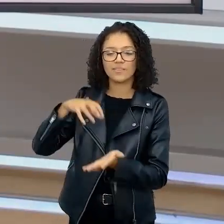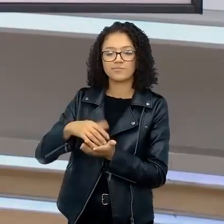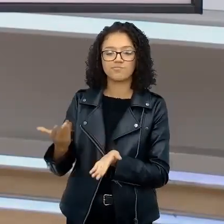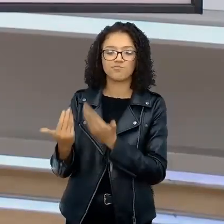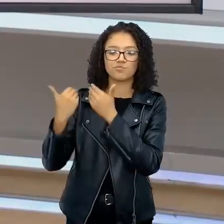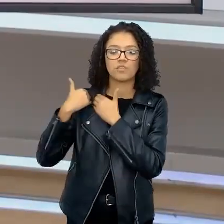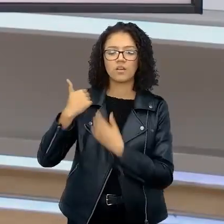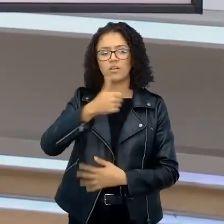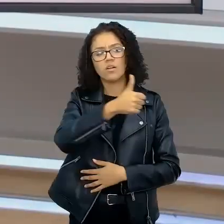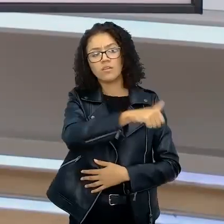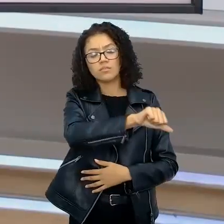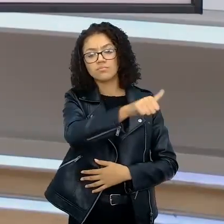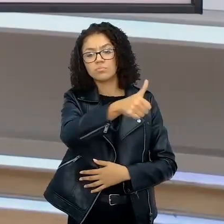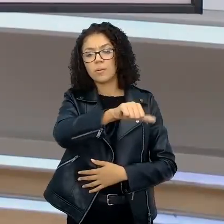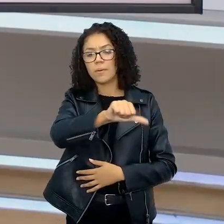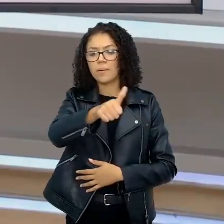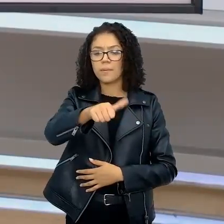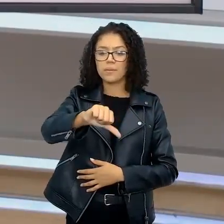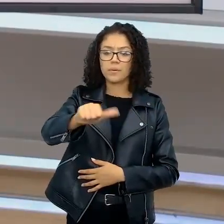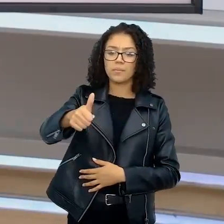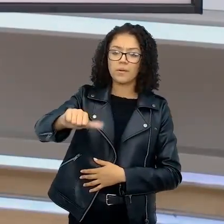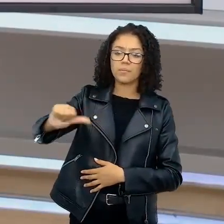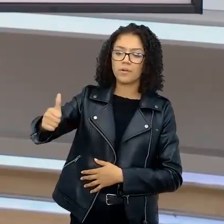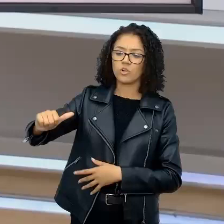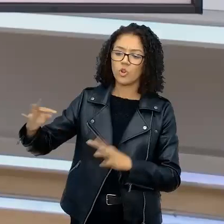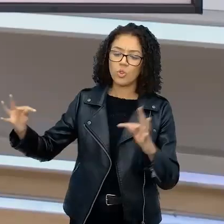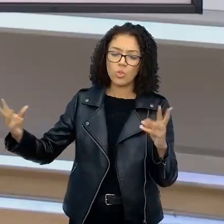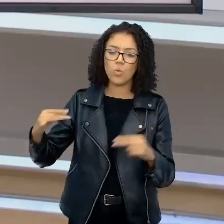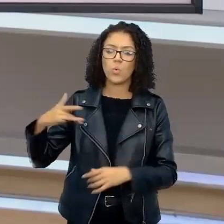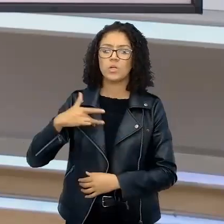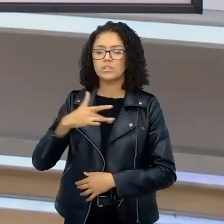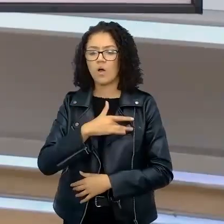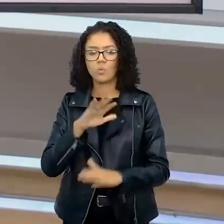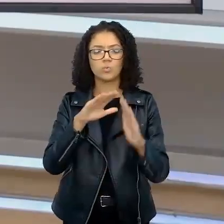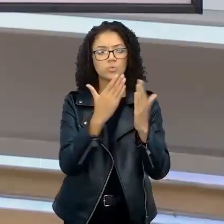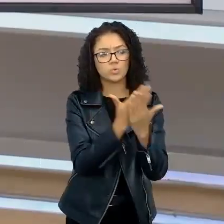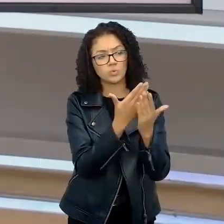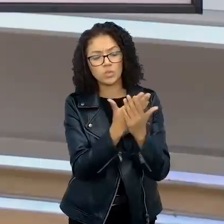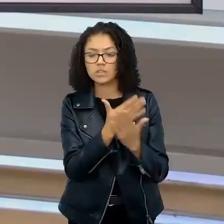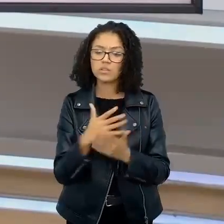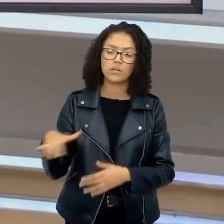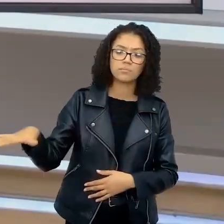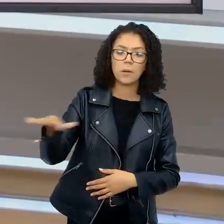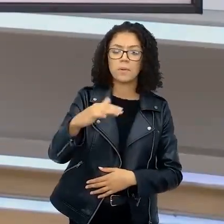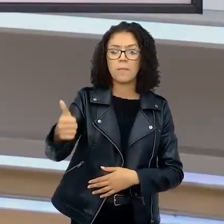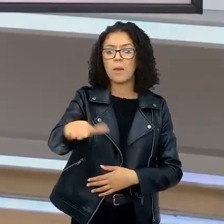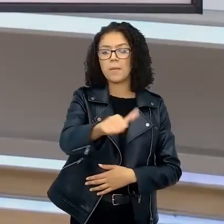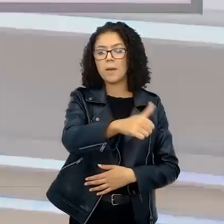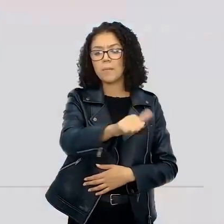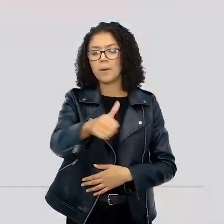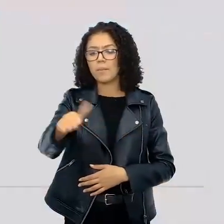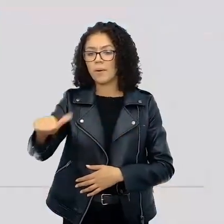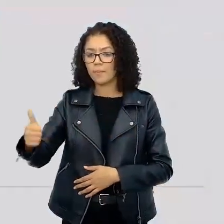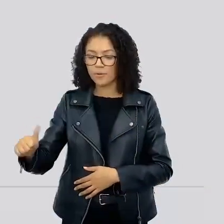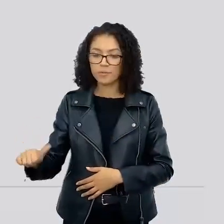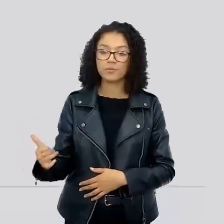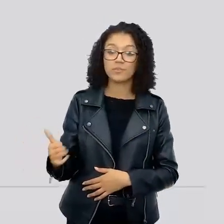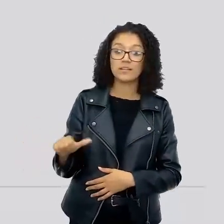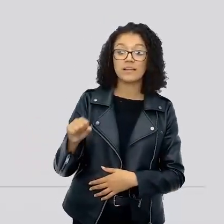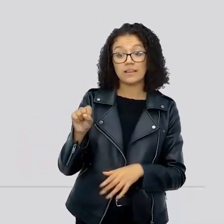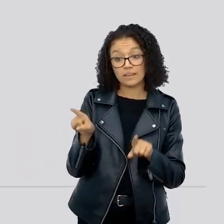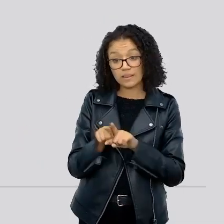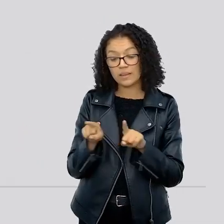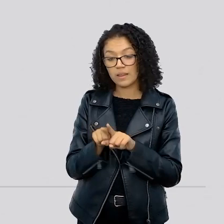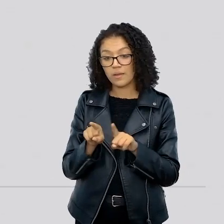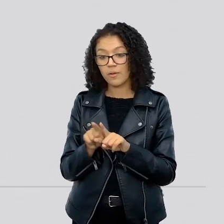esse funcionamento dos serviços da assistência, da saúde, da educação. Eu tenho o Ministério Público, eu tenho o Conselho